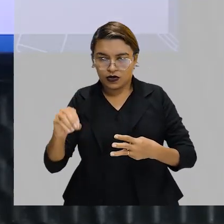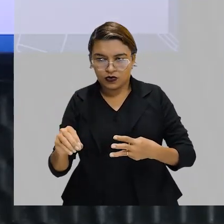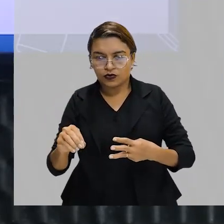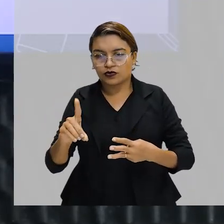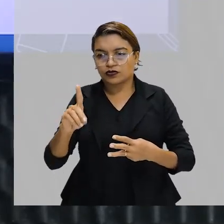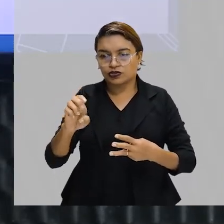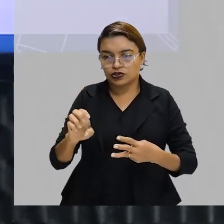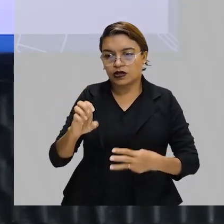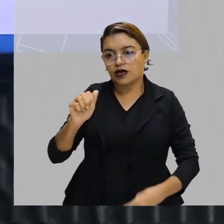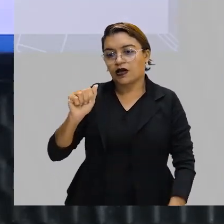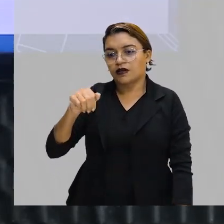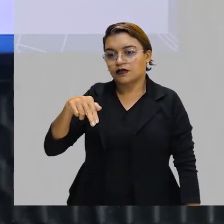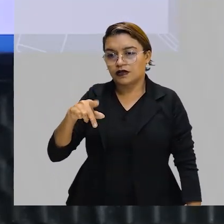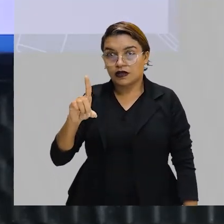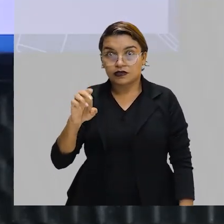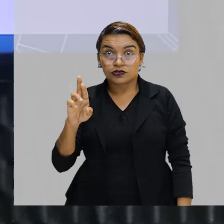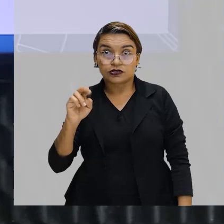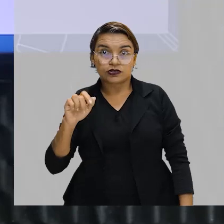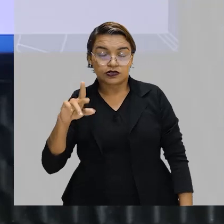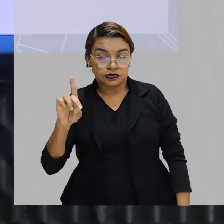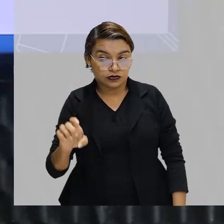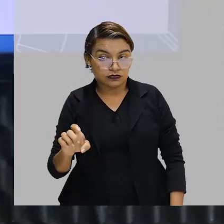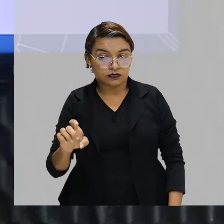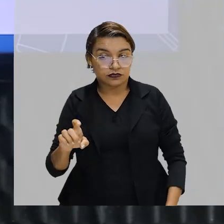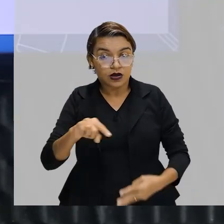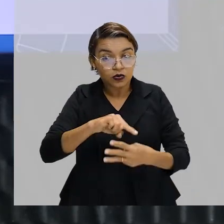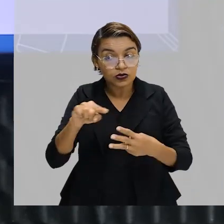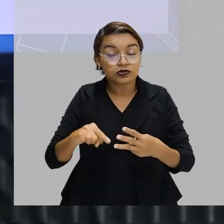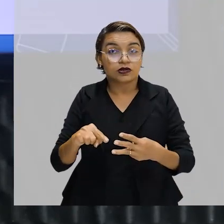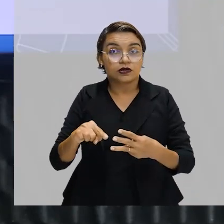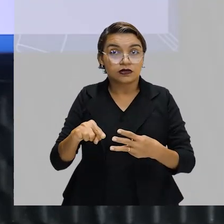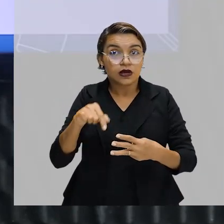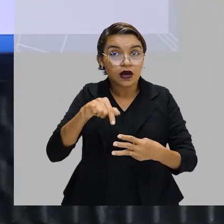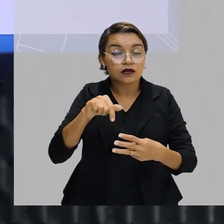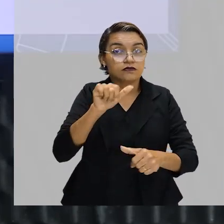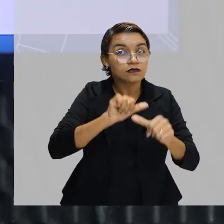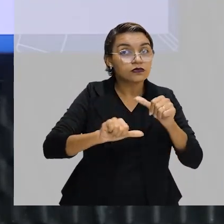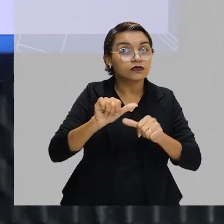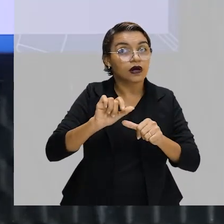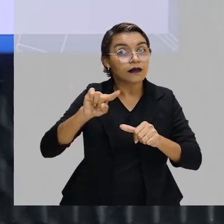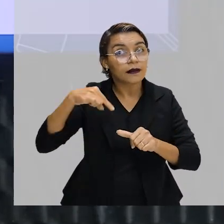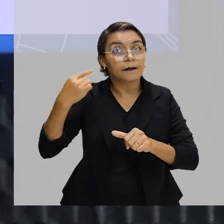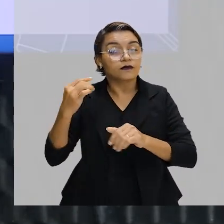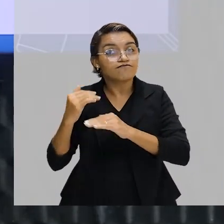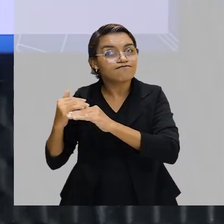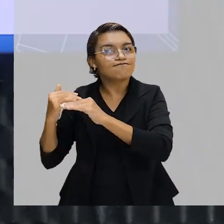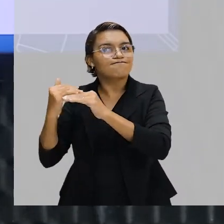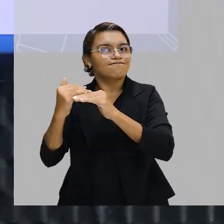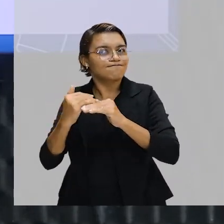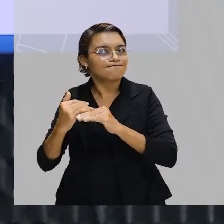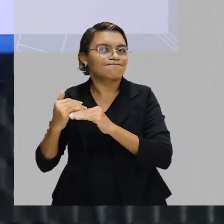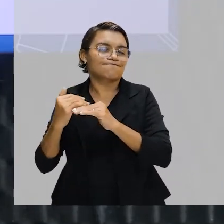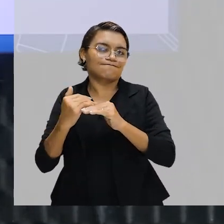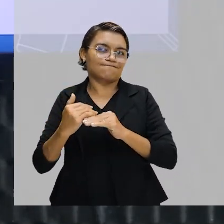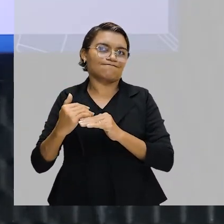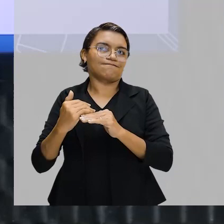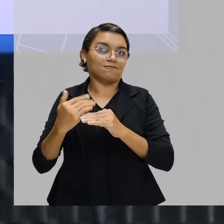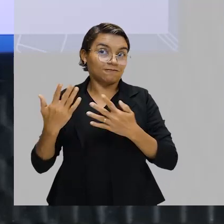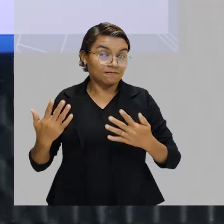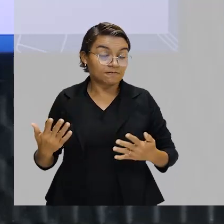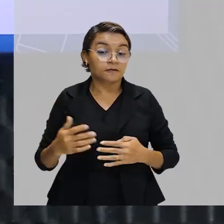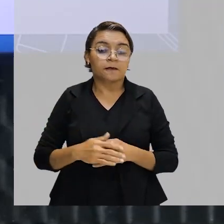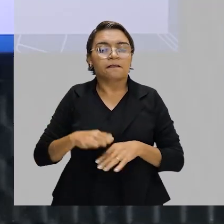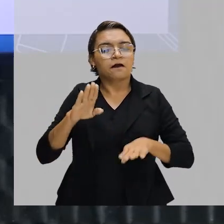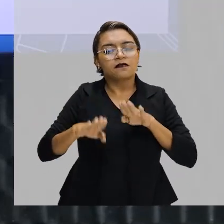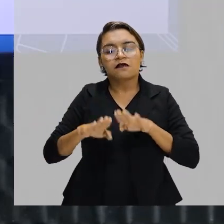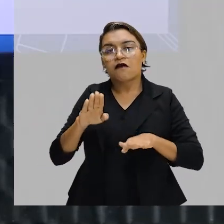Outros artistas, no início, foram contra. Depois, eles se adequaram ao padrão, tá? Talvez as